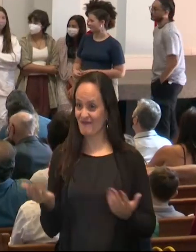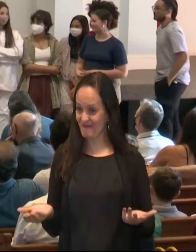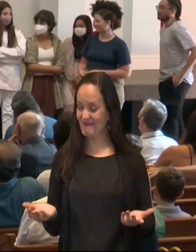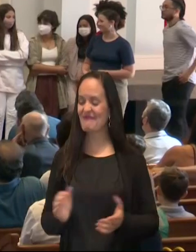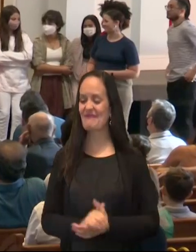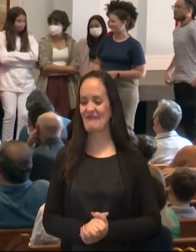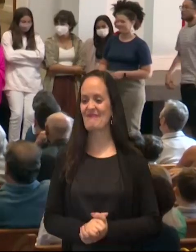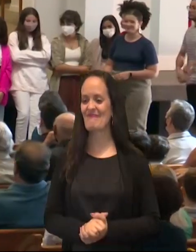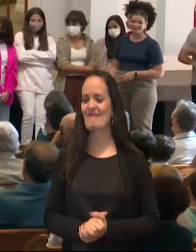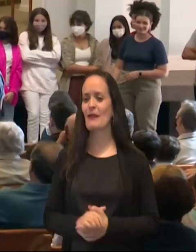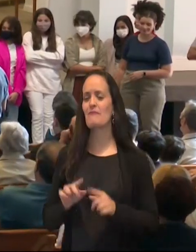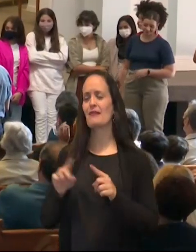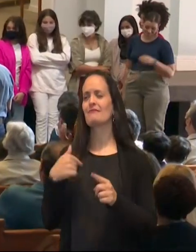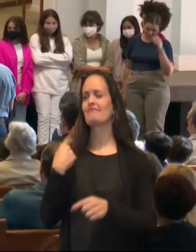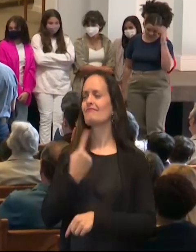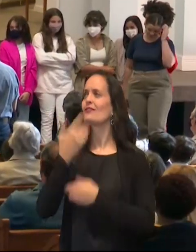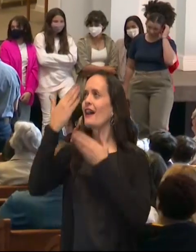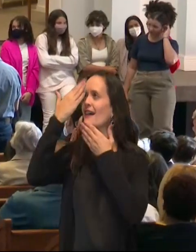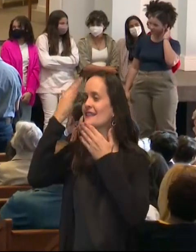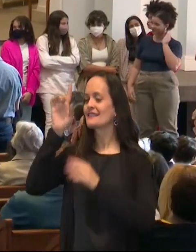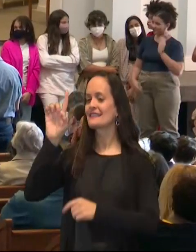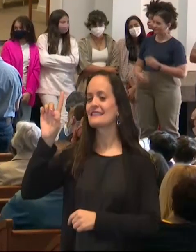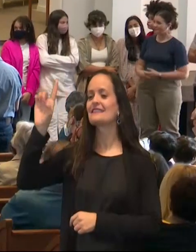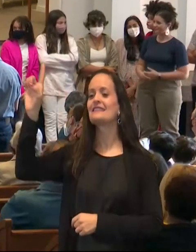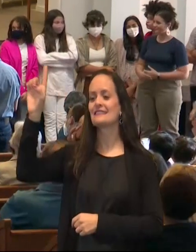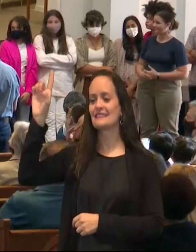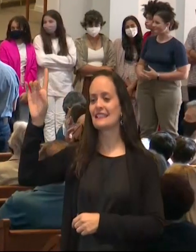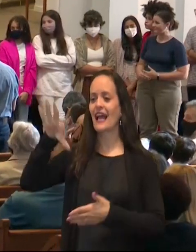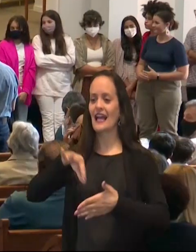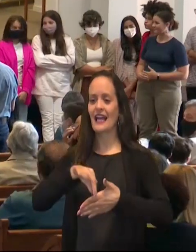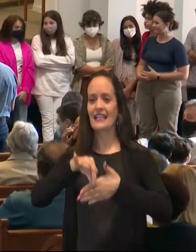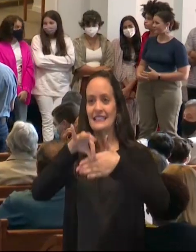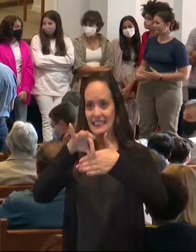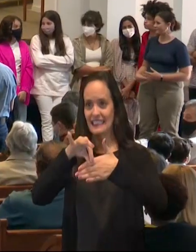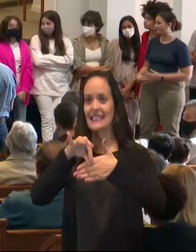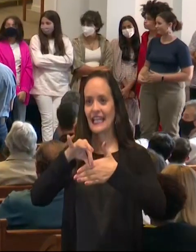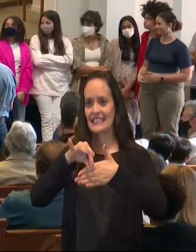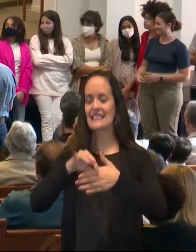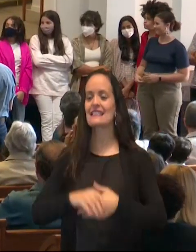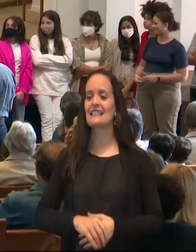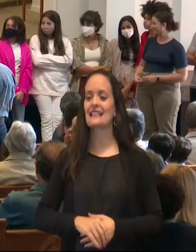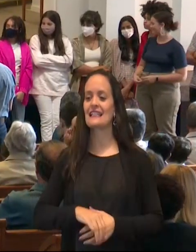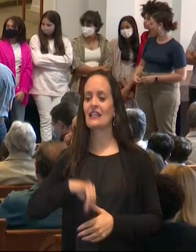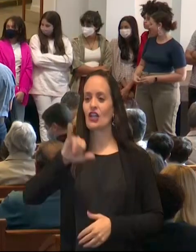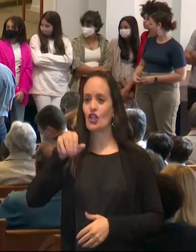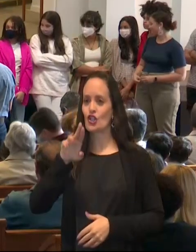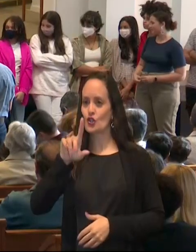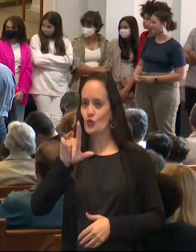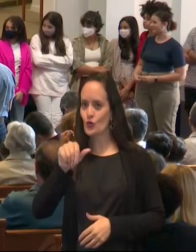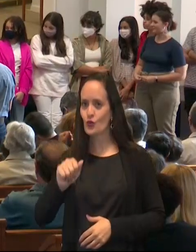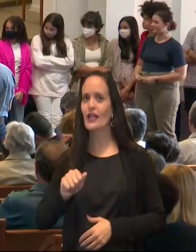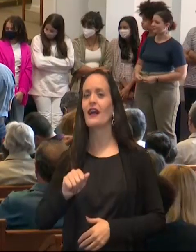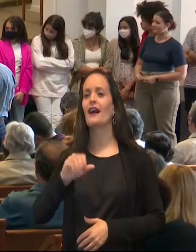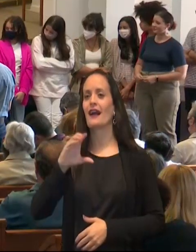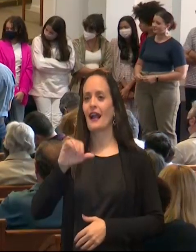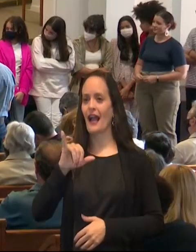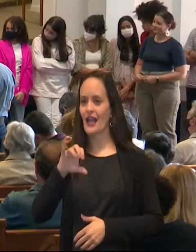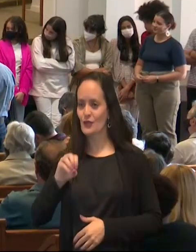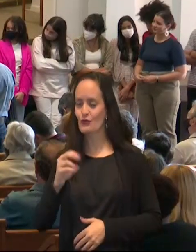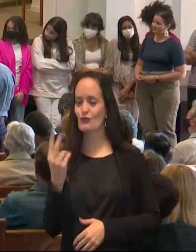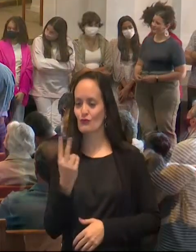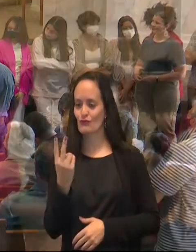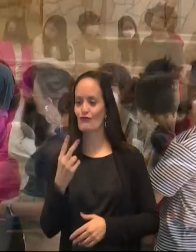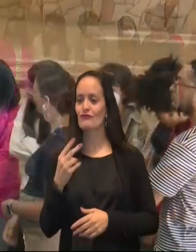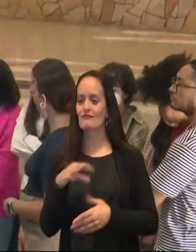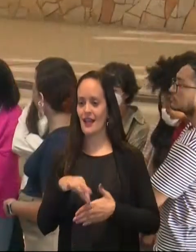adolescentes. Agradecemos a Deus pela vida também dos líderes, da Raiz, o Caio, a Júlia, que tem participado de maneira efetiva. Quero convidar